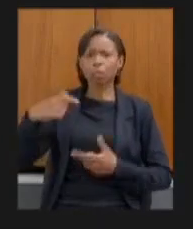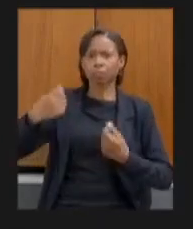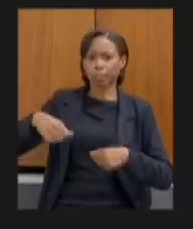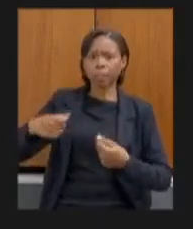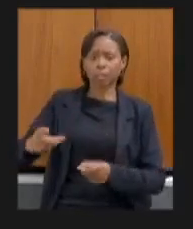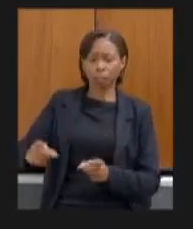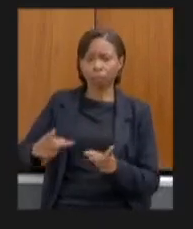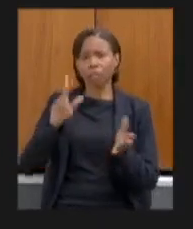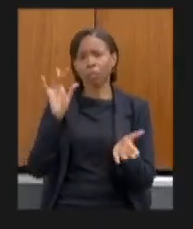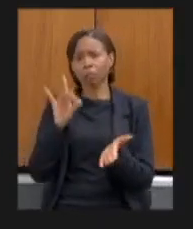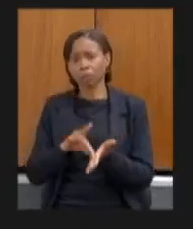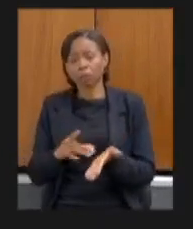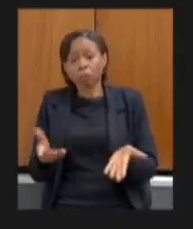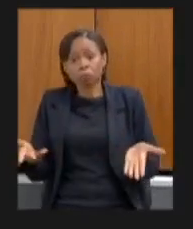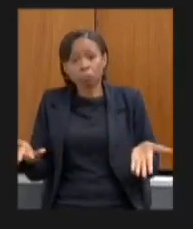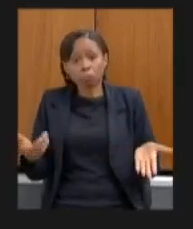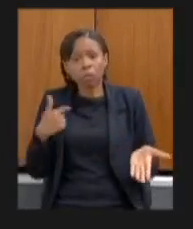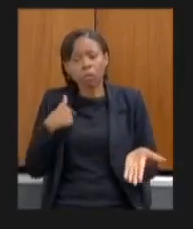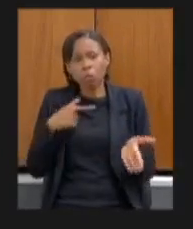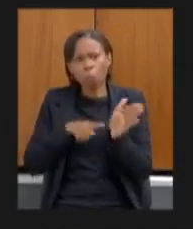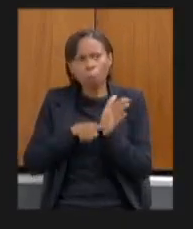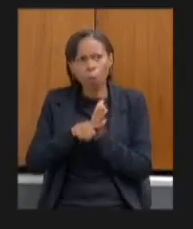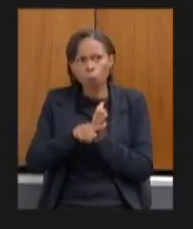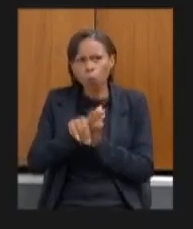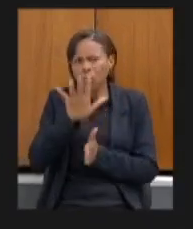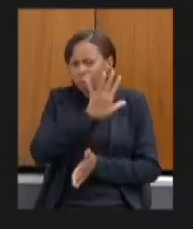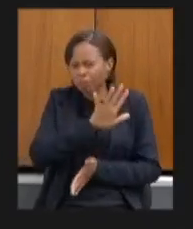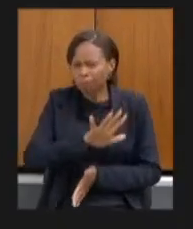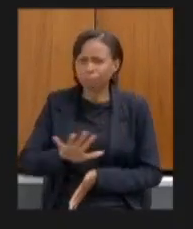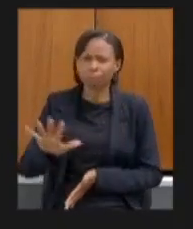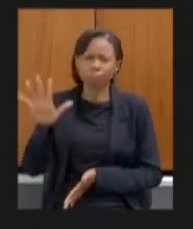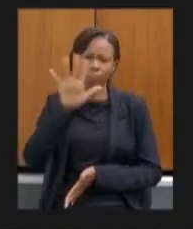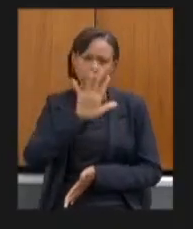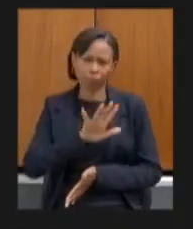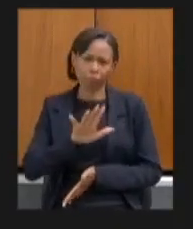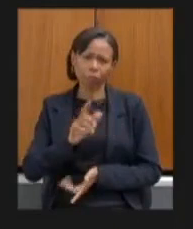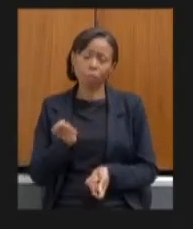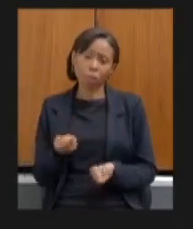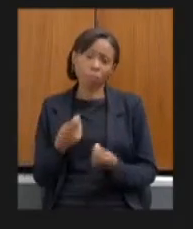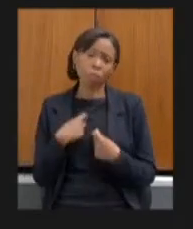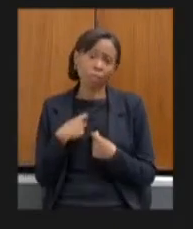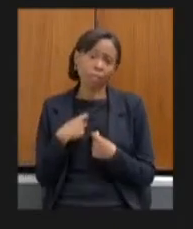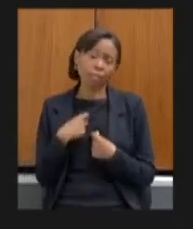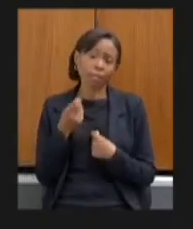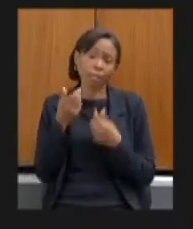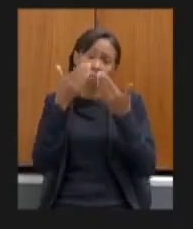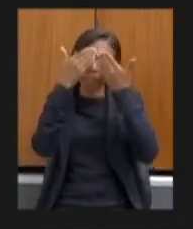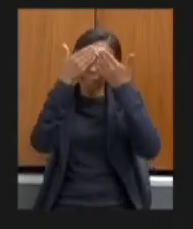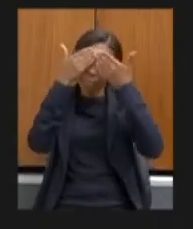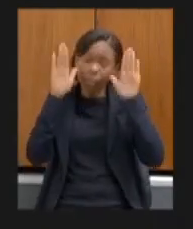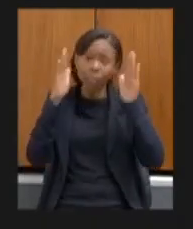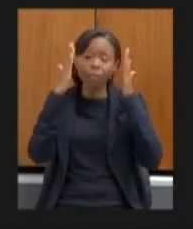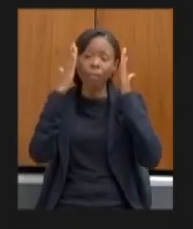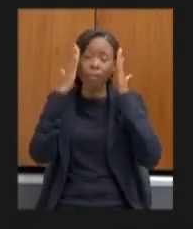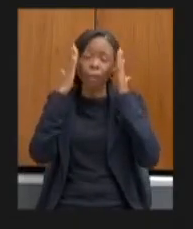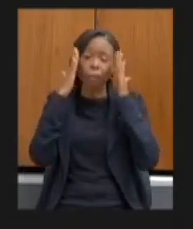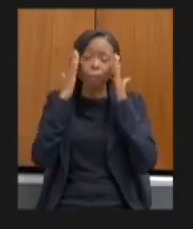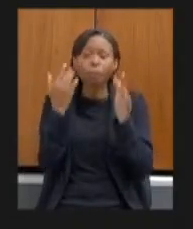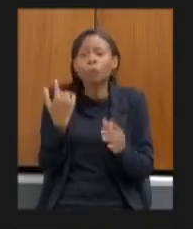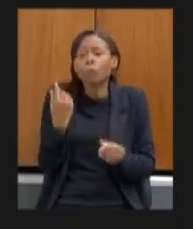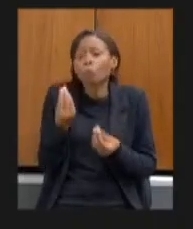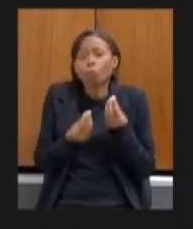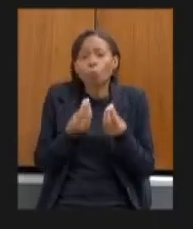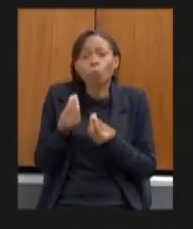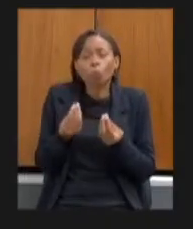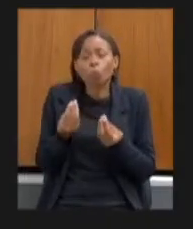então estou fazendo mais uma pergunta geral, secretário, para ter ideia do que de fato o governo pretende para a solução